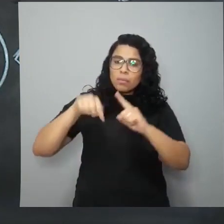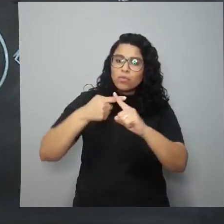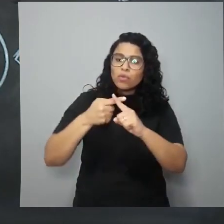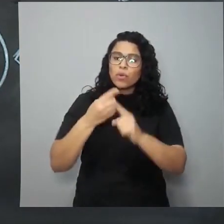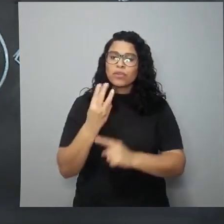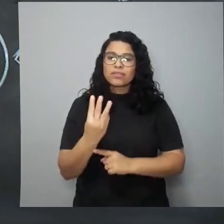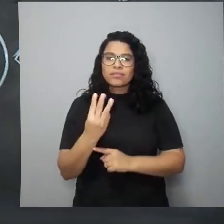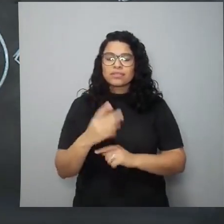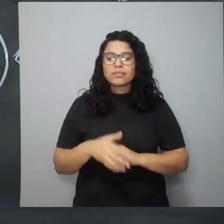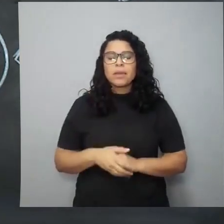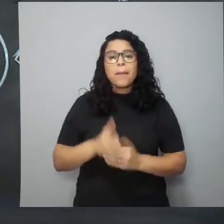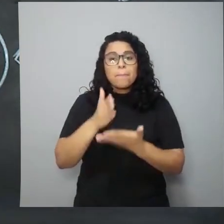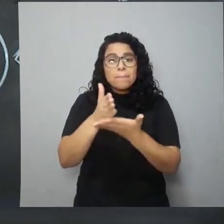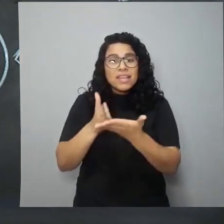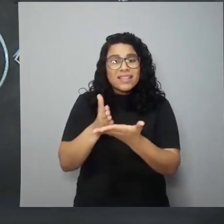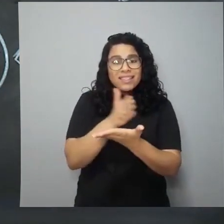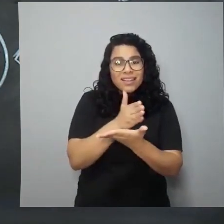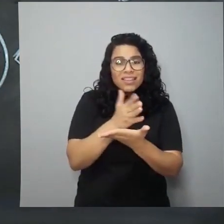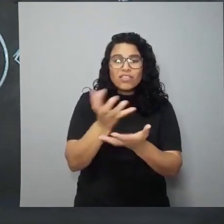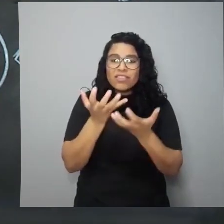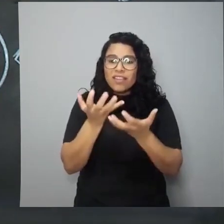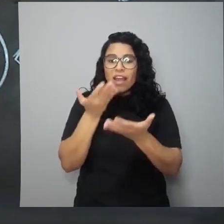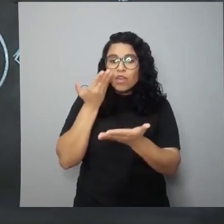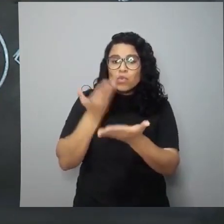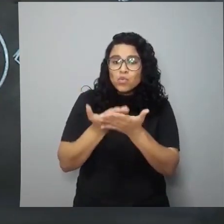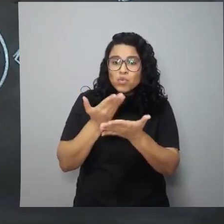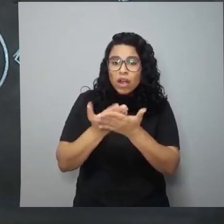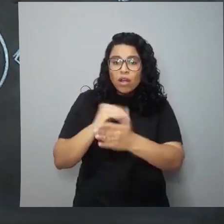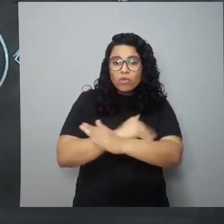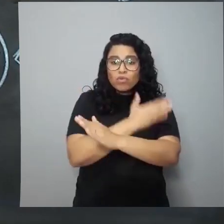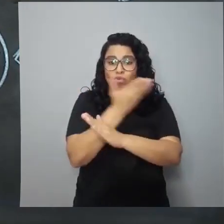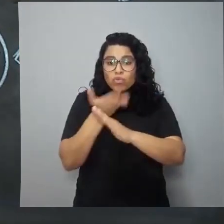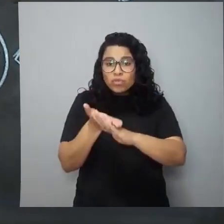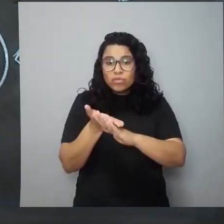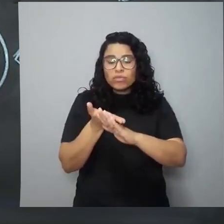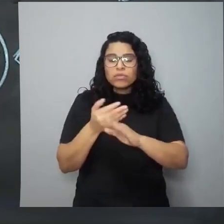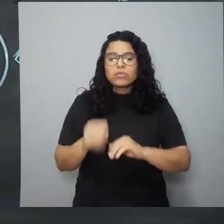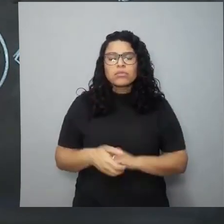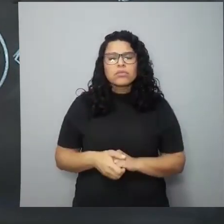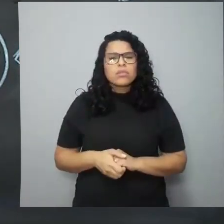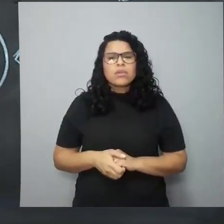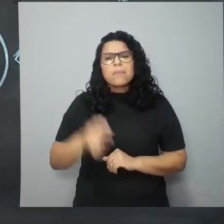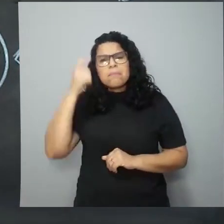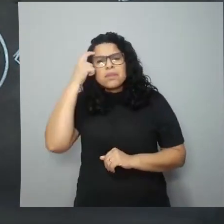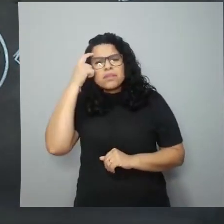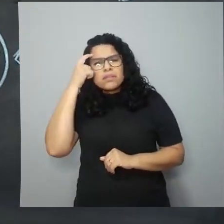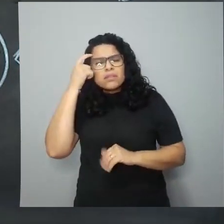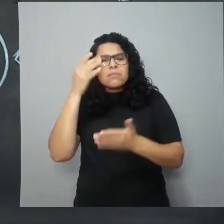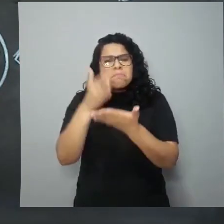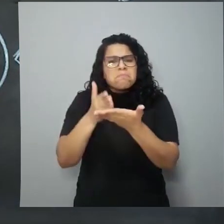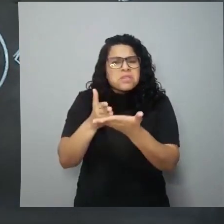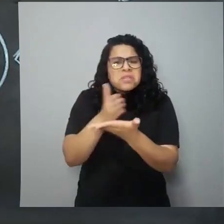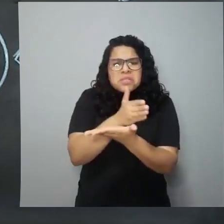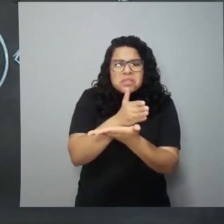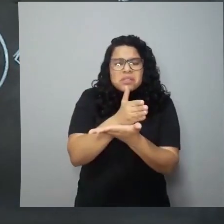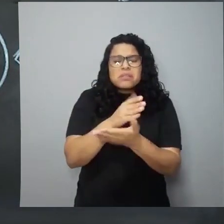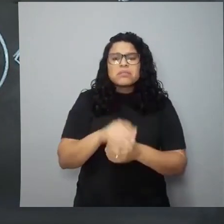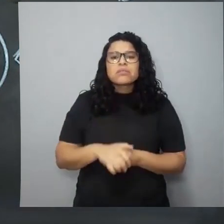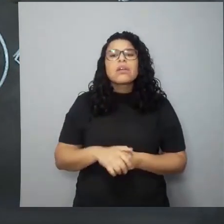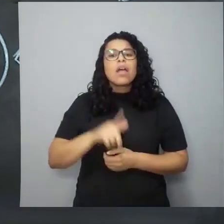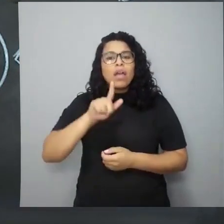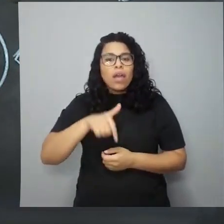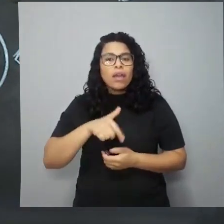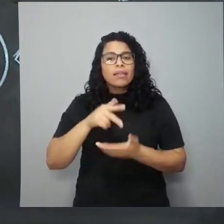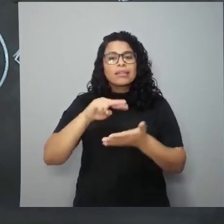3. Metade quer cursar disciplinas em tempo integral. Aí metade é um numeral, metade marca